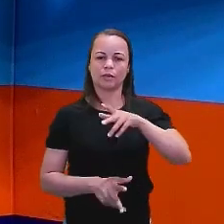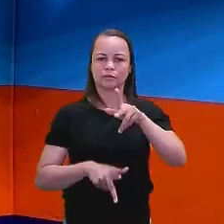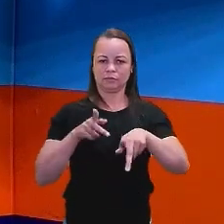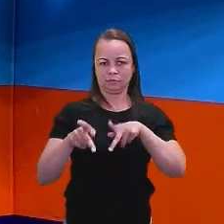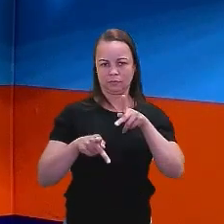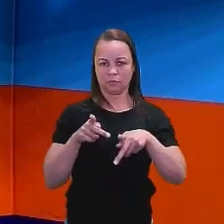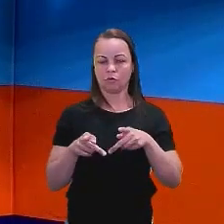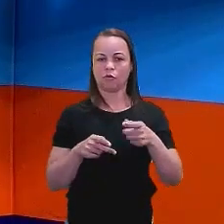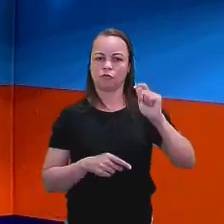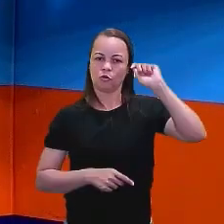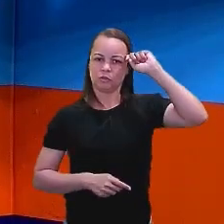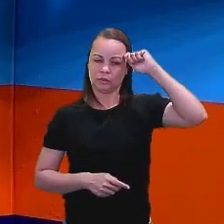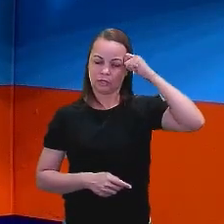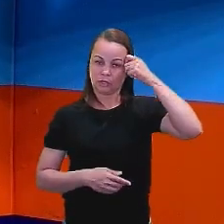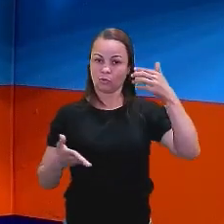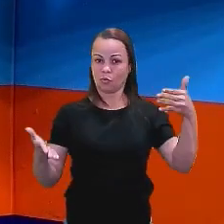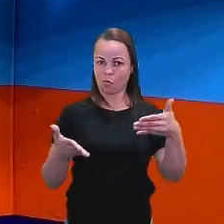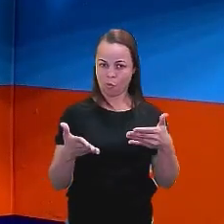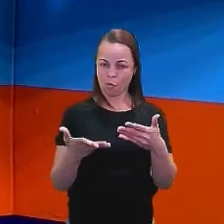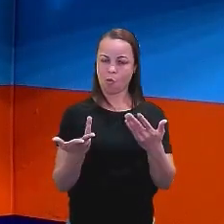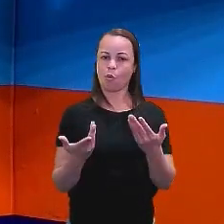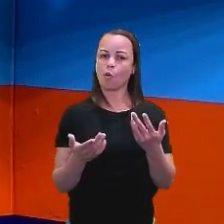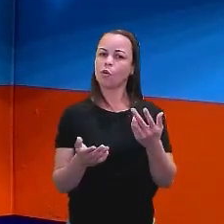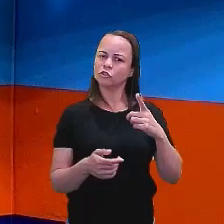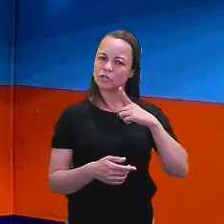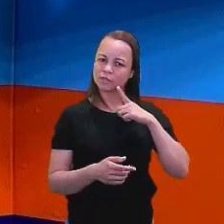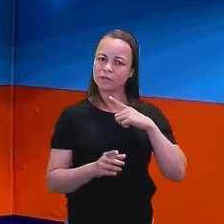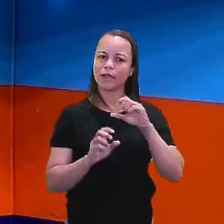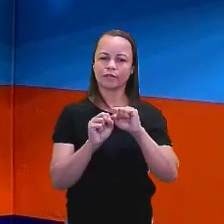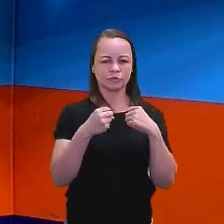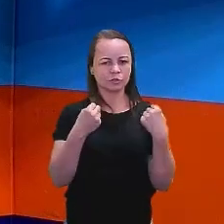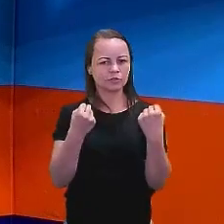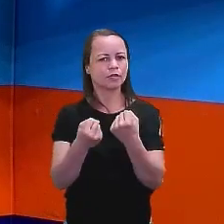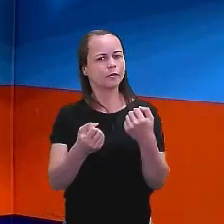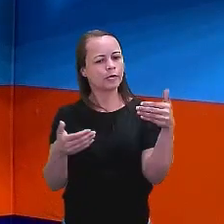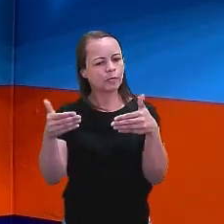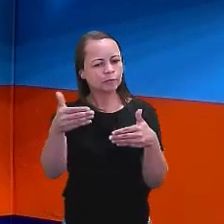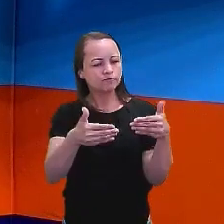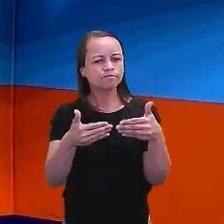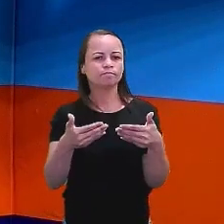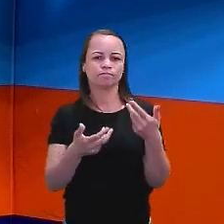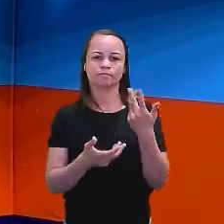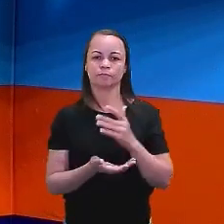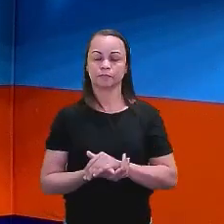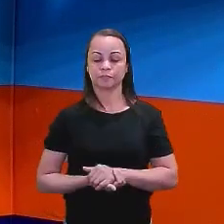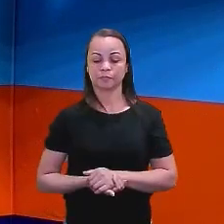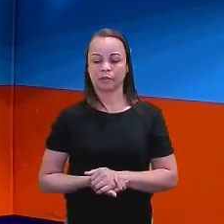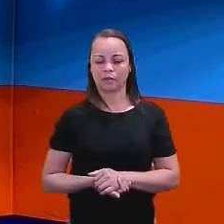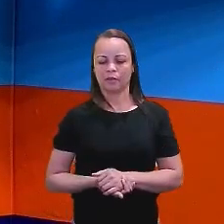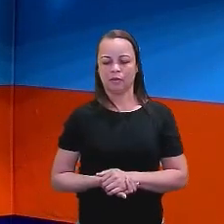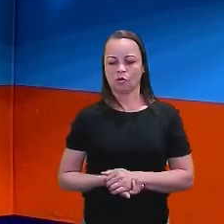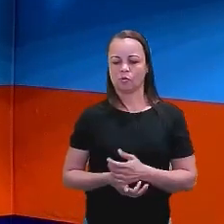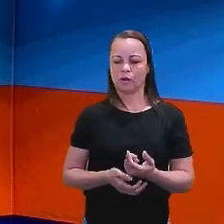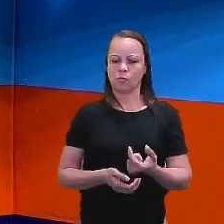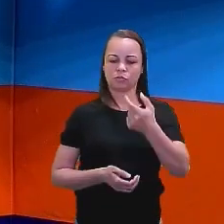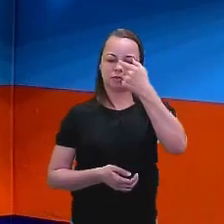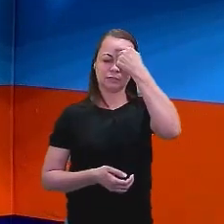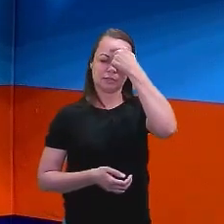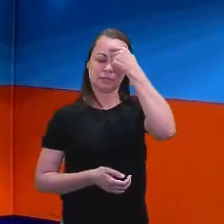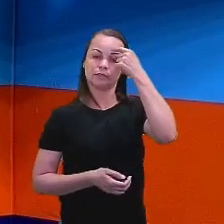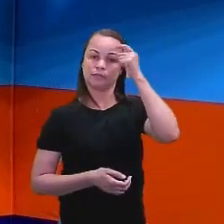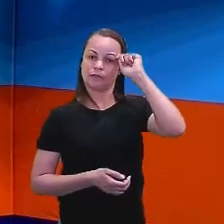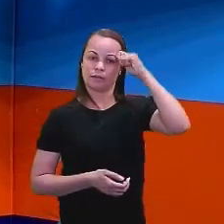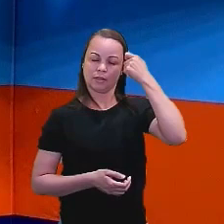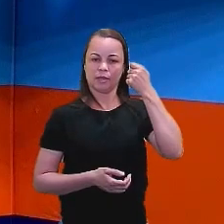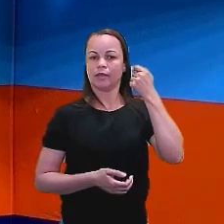negro hoje ocupam na nossa sociedade, certo, gente? Então, como a consciência negra é importante no